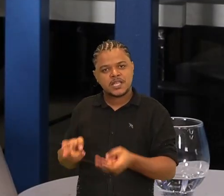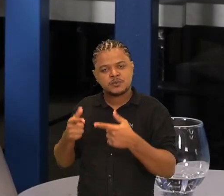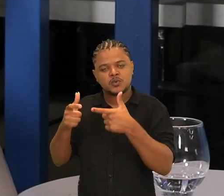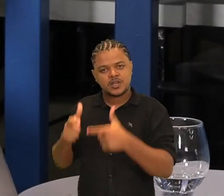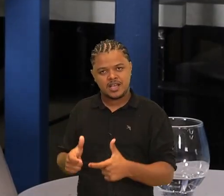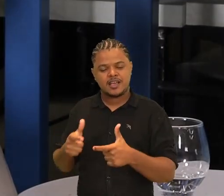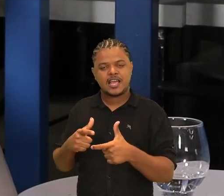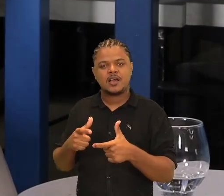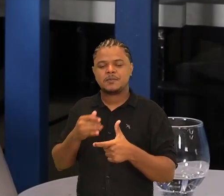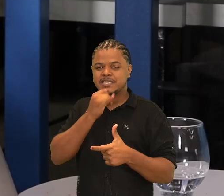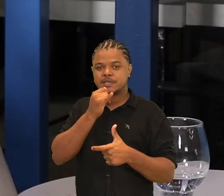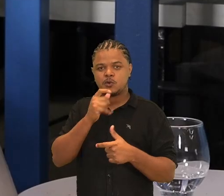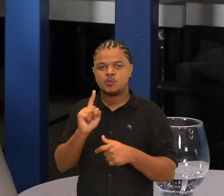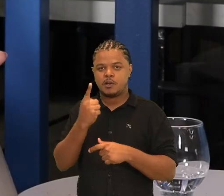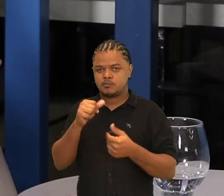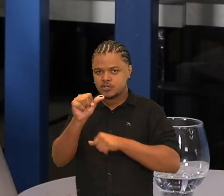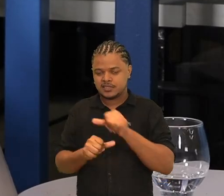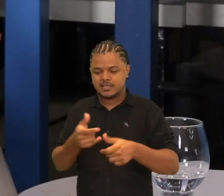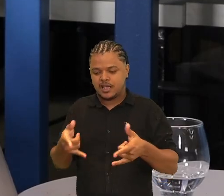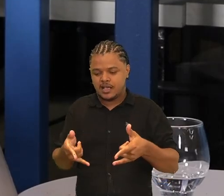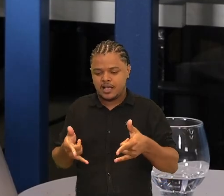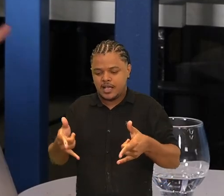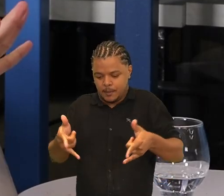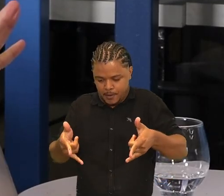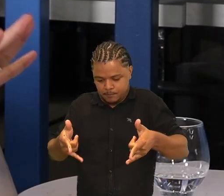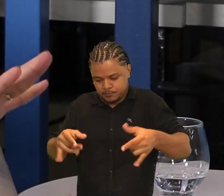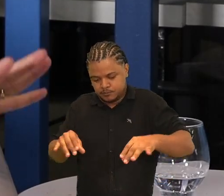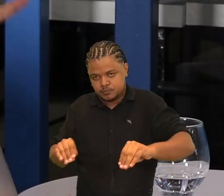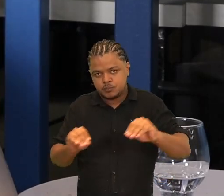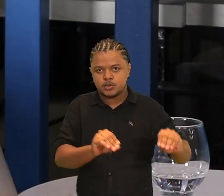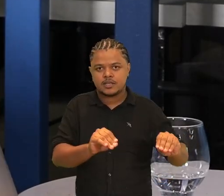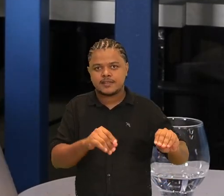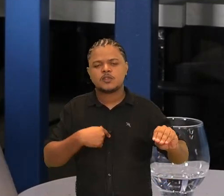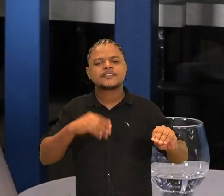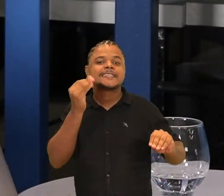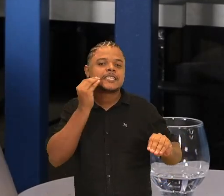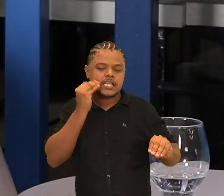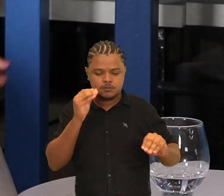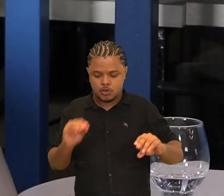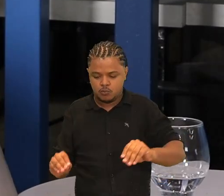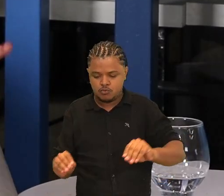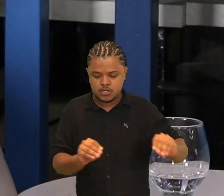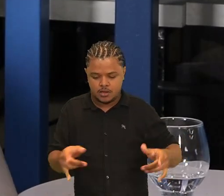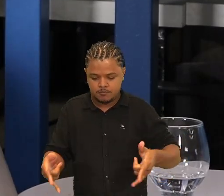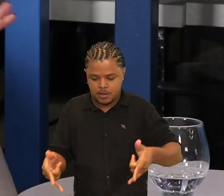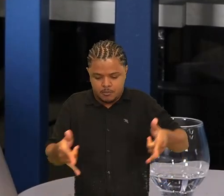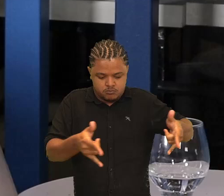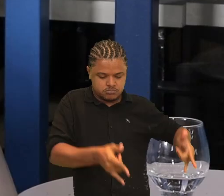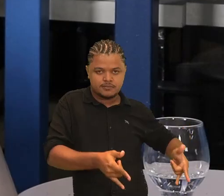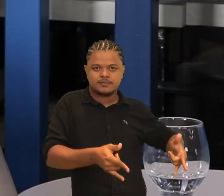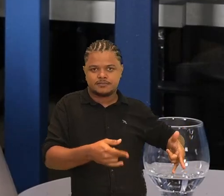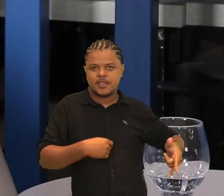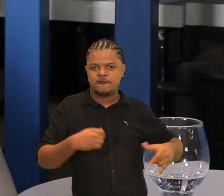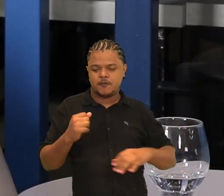uma mudança de cama era difícil. Uma vez eu testei, né? Mudei tudinho, fiz a faxina ali, limpei, troquei